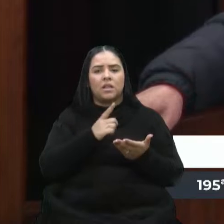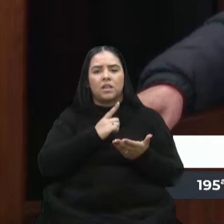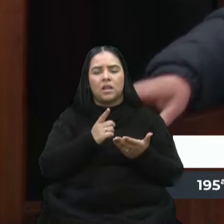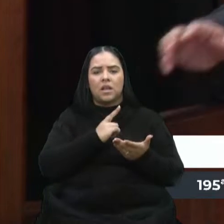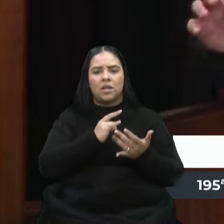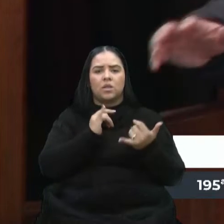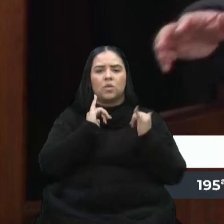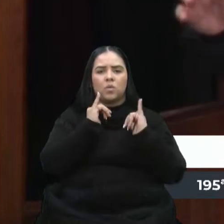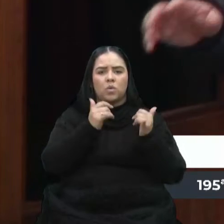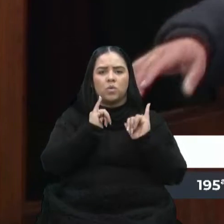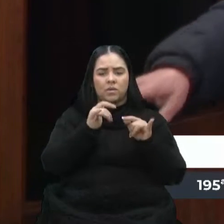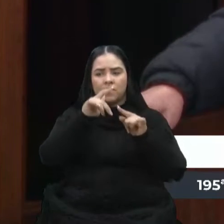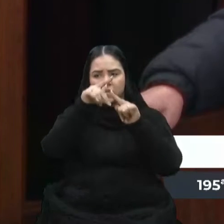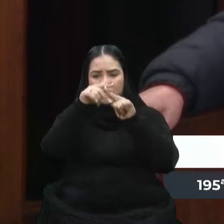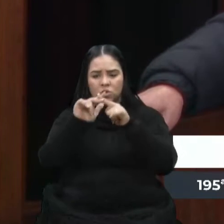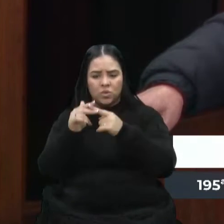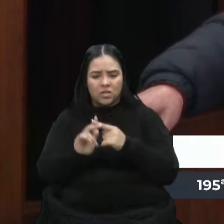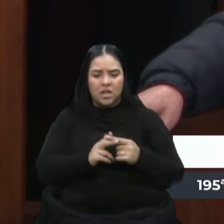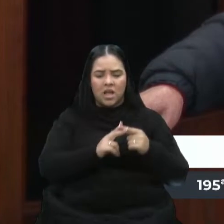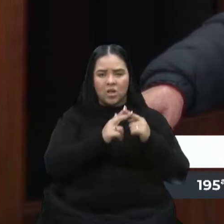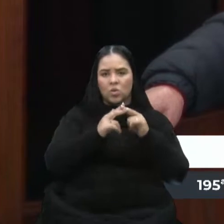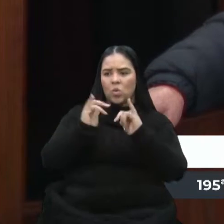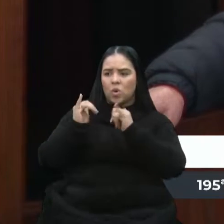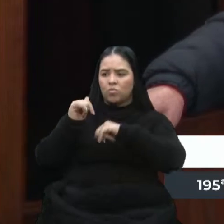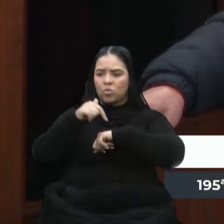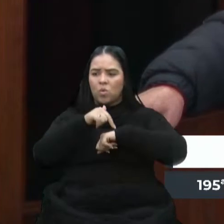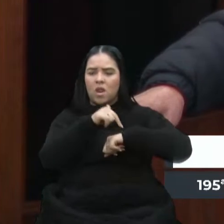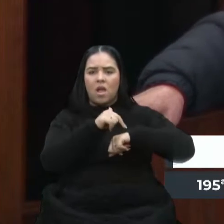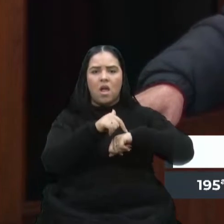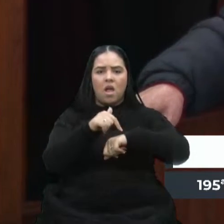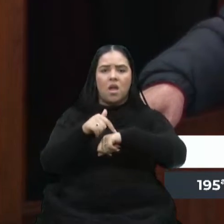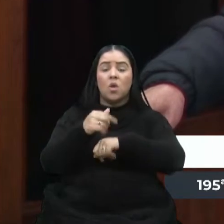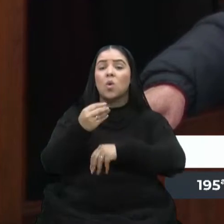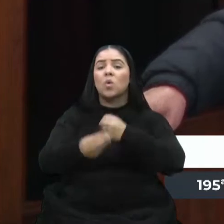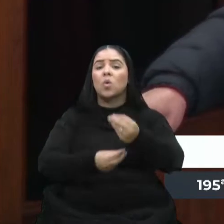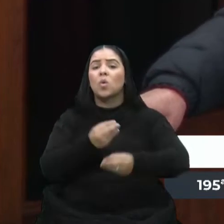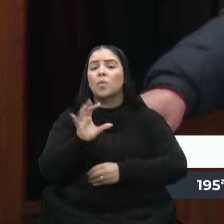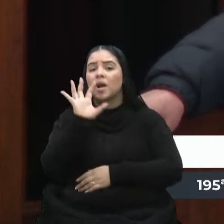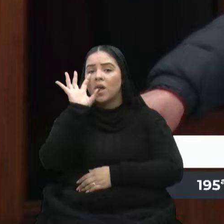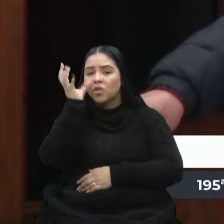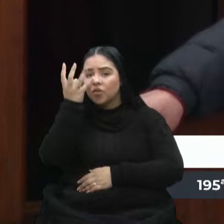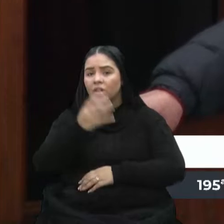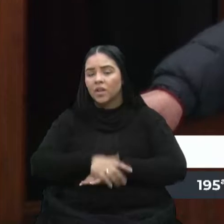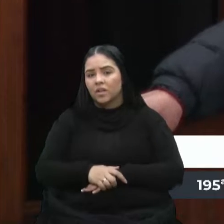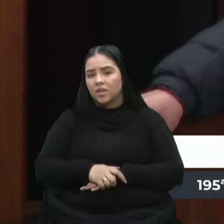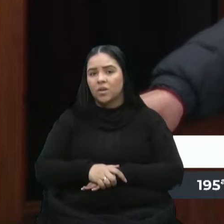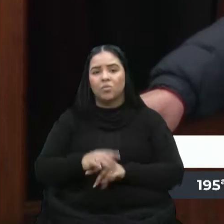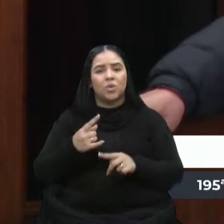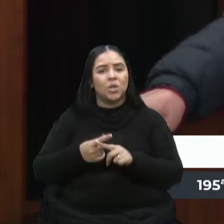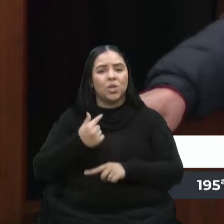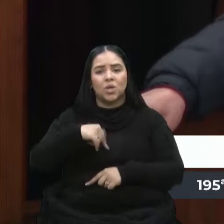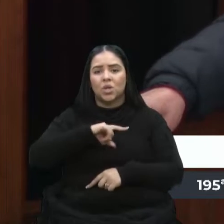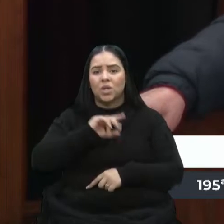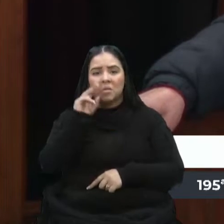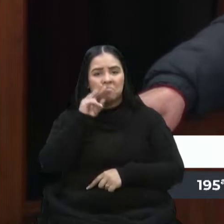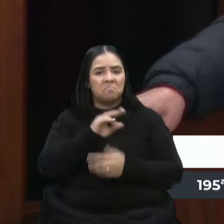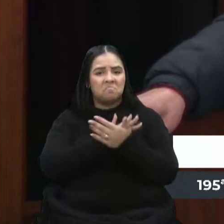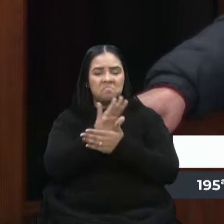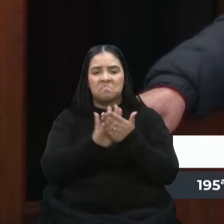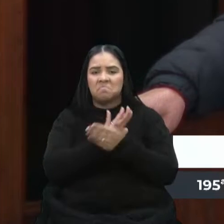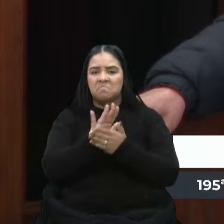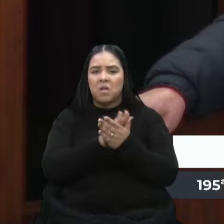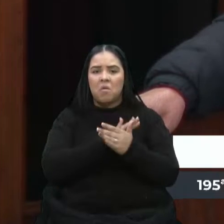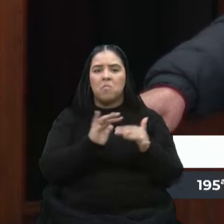ser ajustado e acertado? Como ficou isso? Porque a gente não tem visto mais movimento